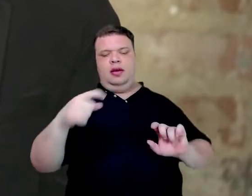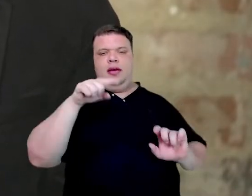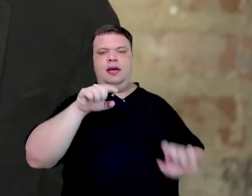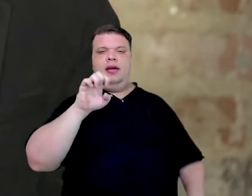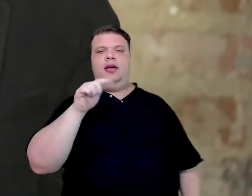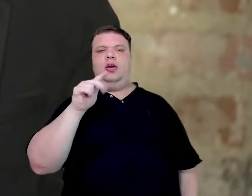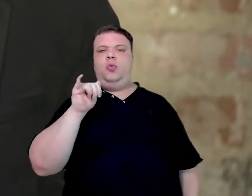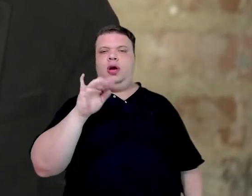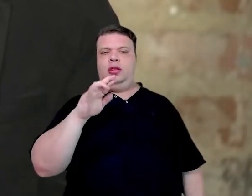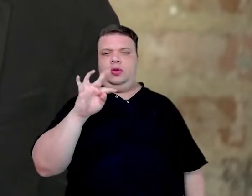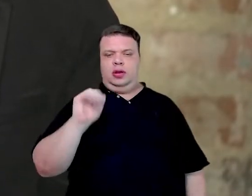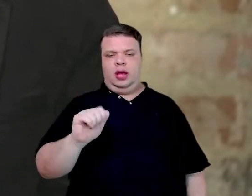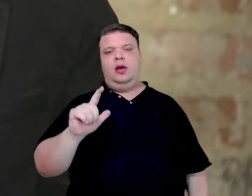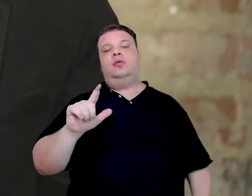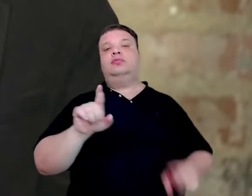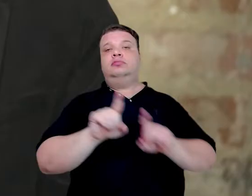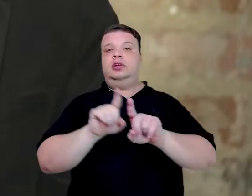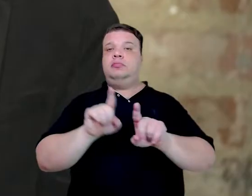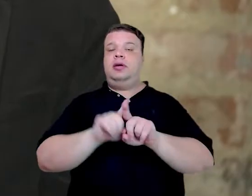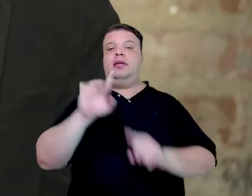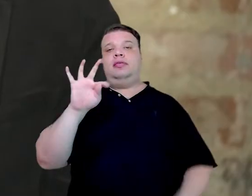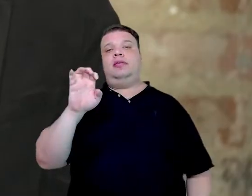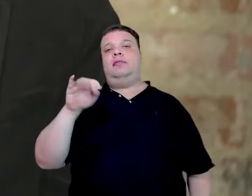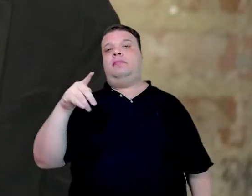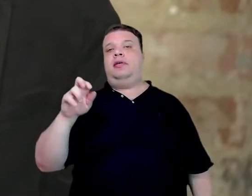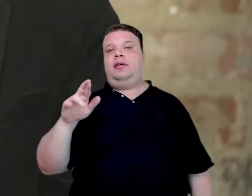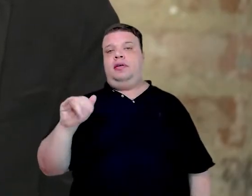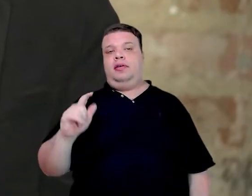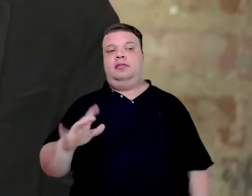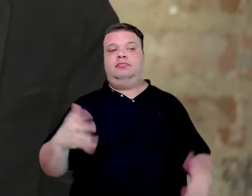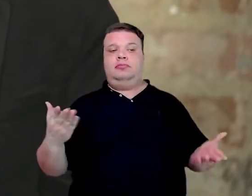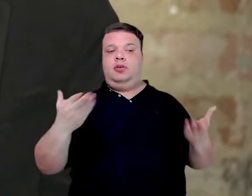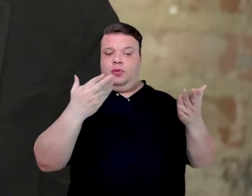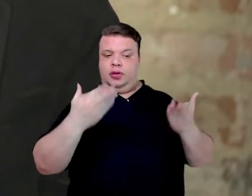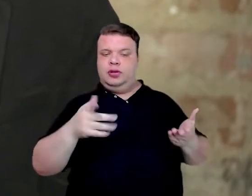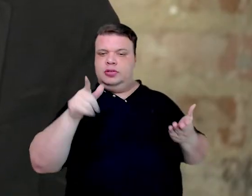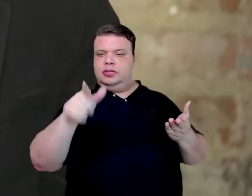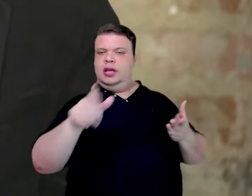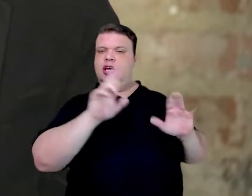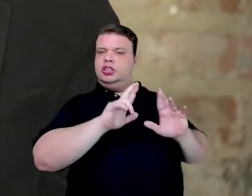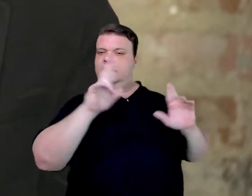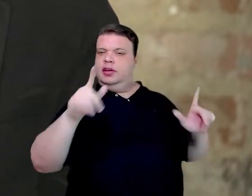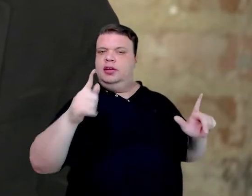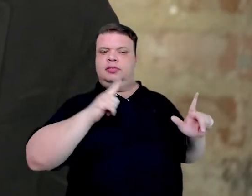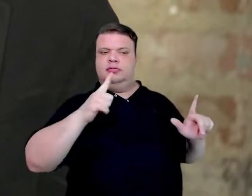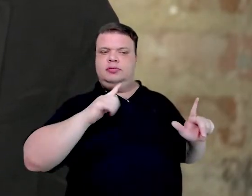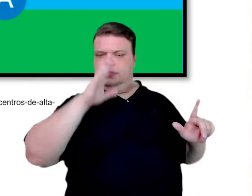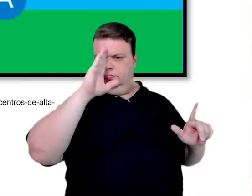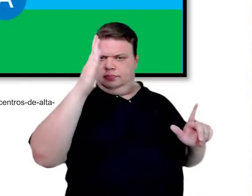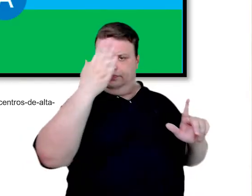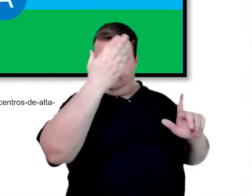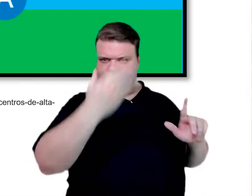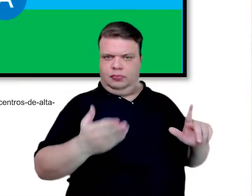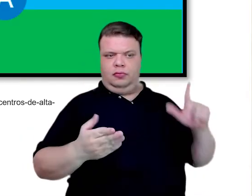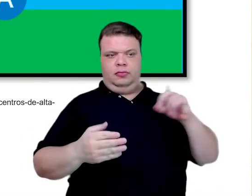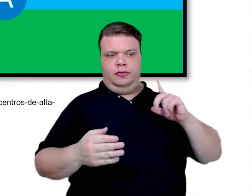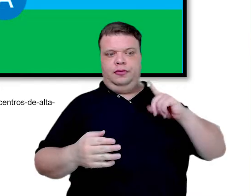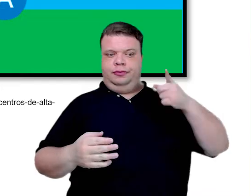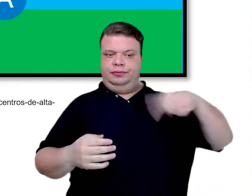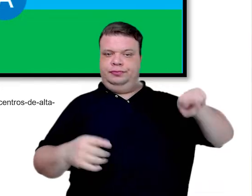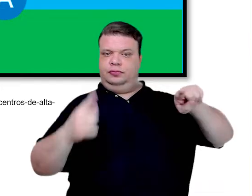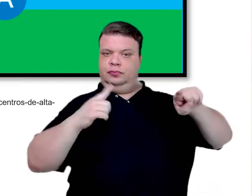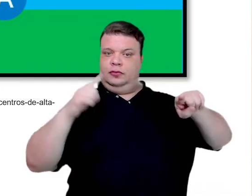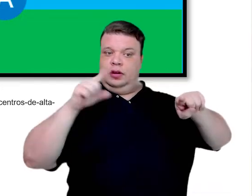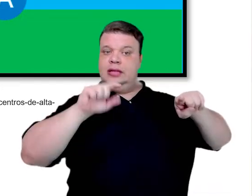ocorrem nas regiões equatoriais e temperadas. Esses centros são causados por diferenças de temperatura, ou seja, os centros